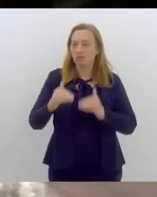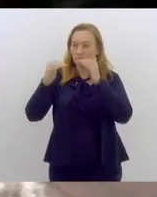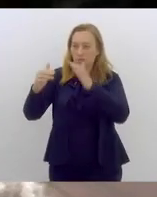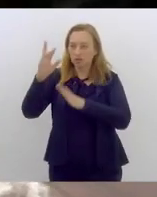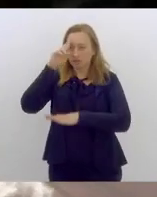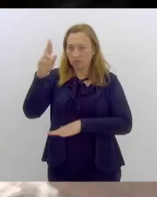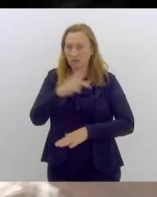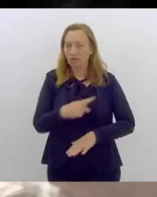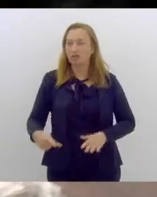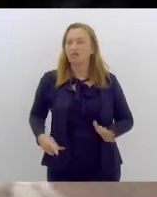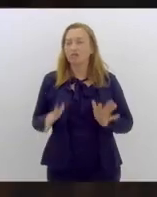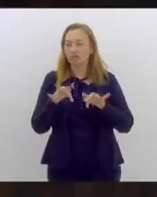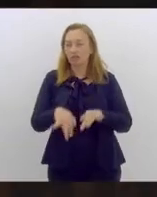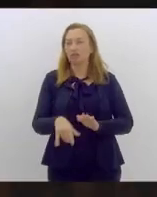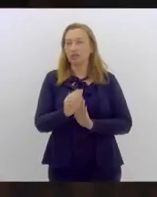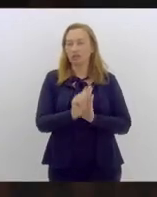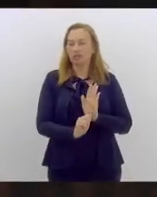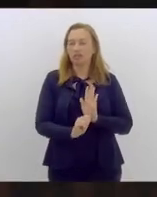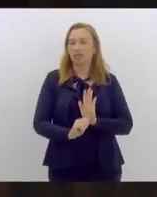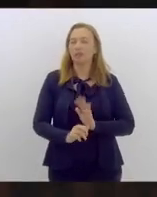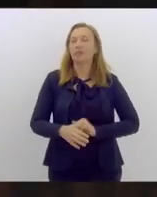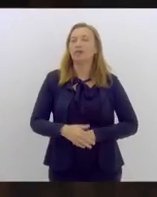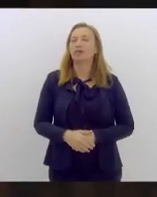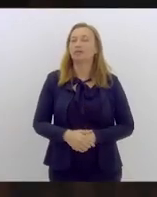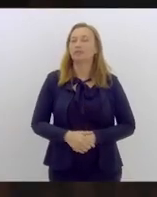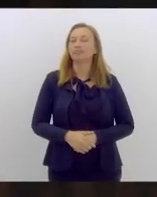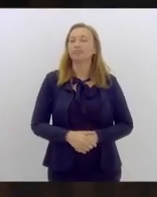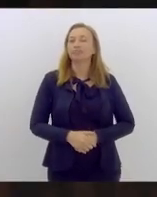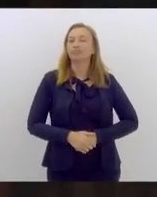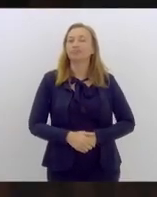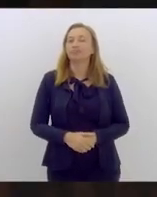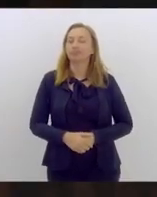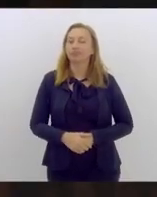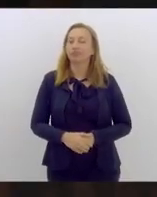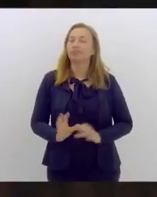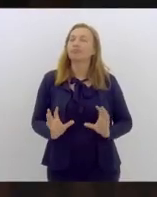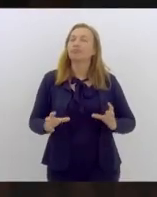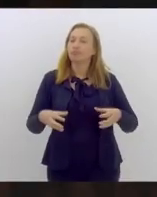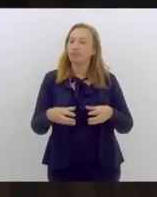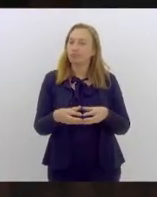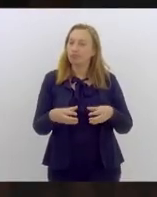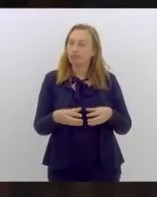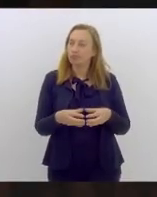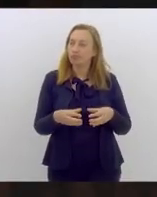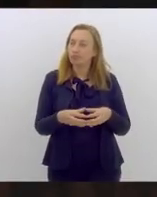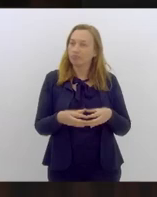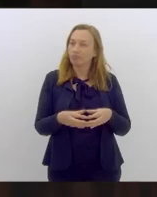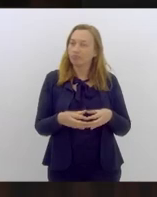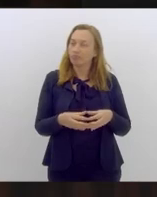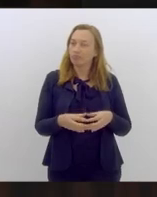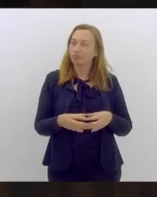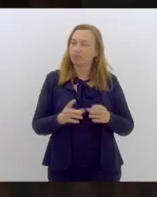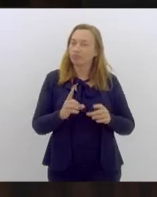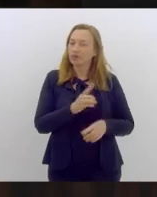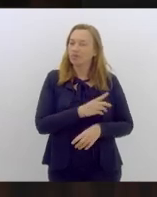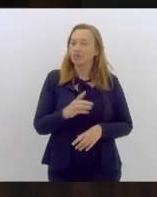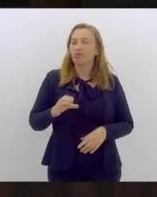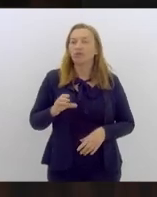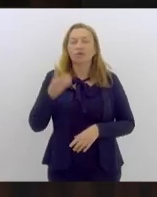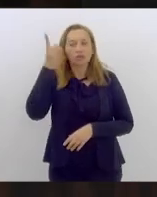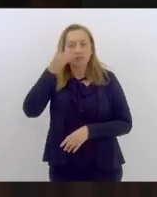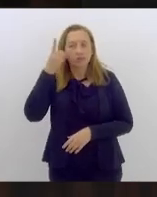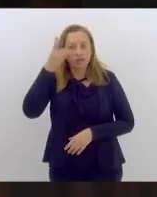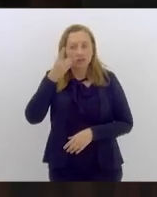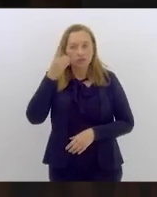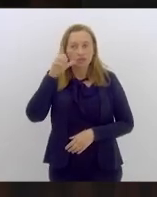final de redação. Para emitir parecer pela Comissão de Defesa do Consumidor,